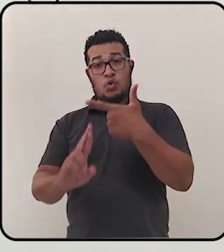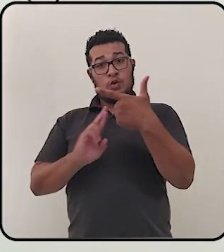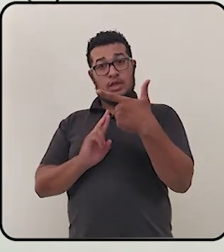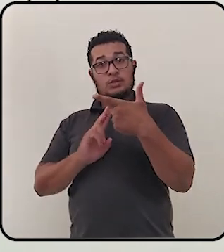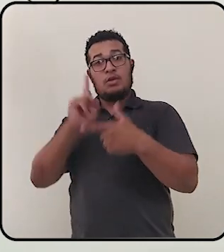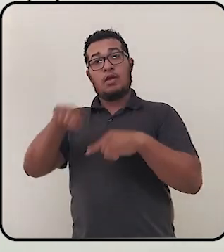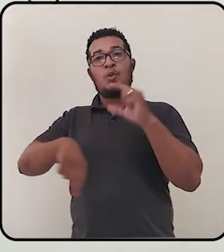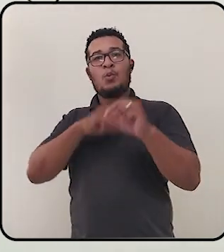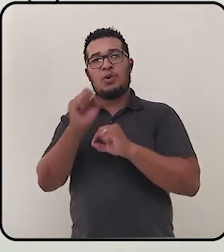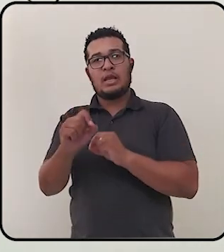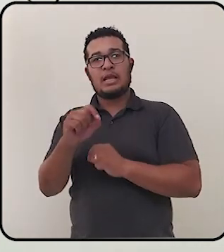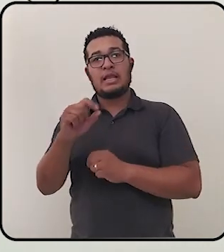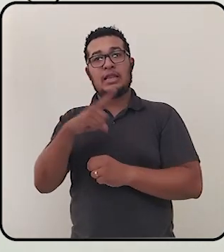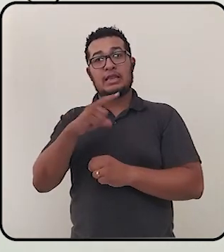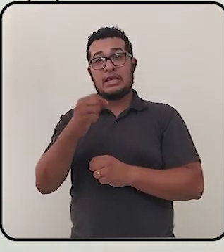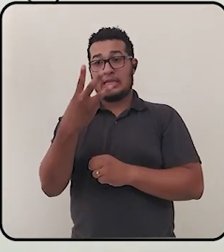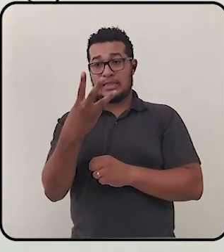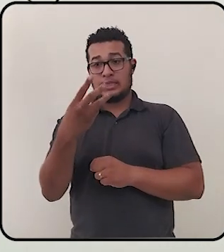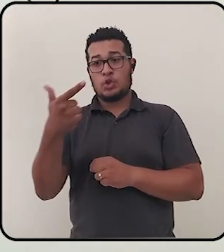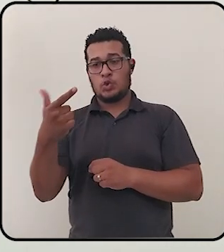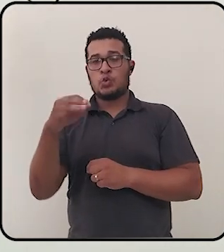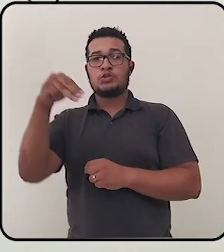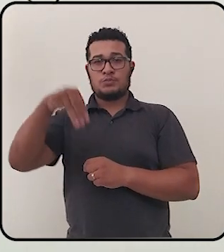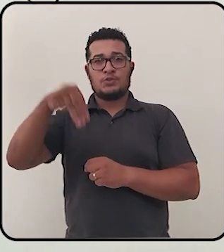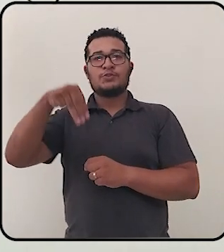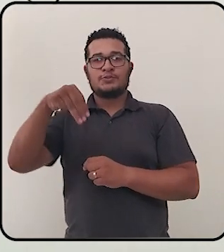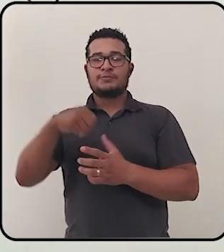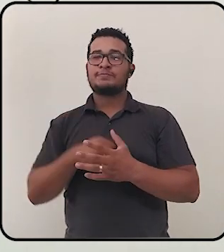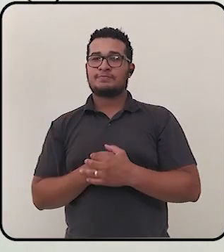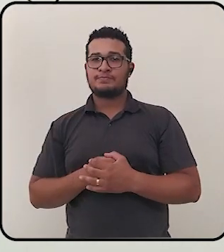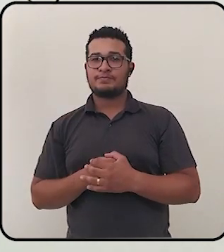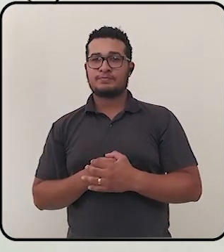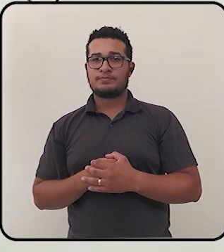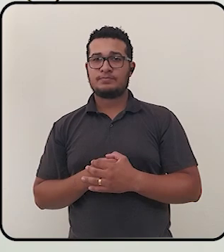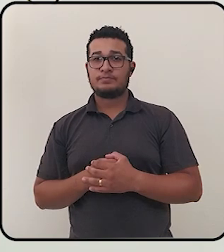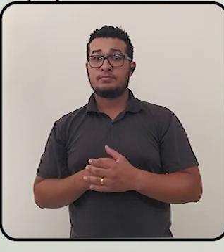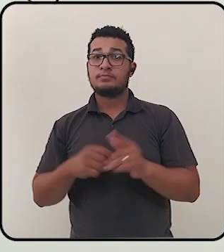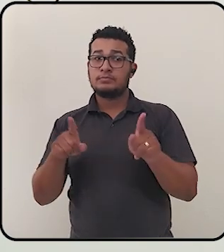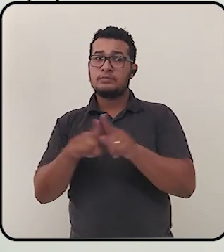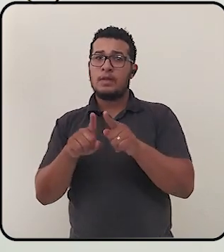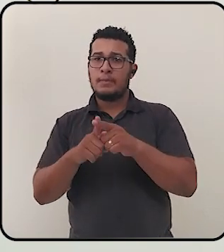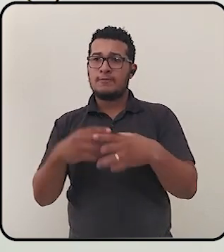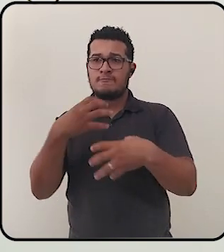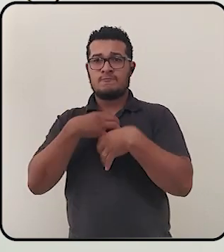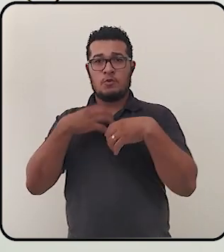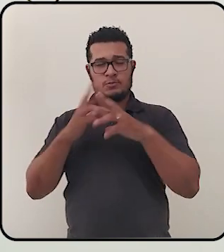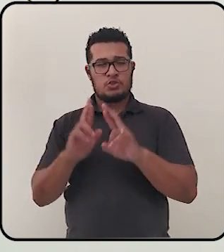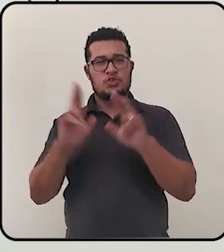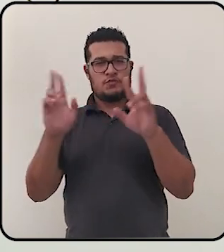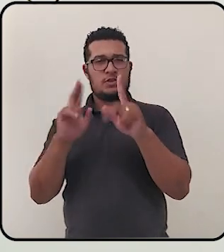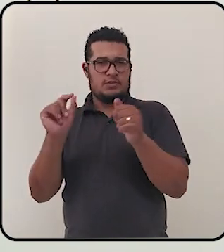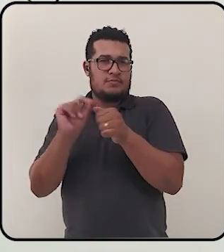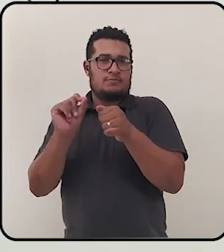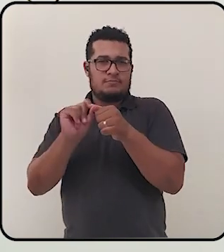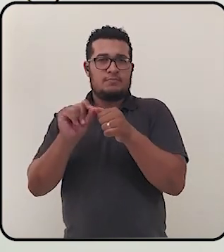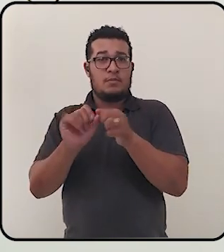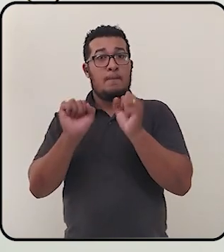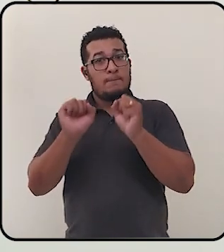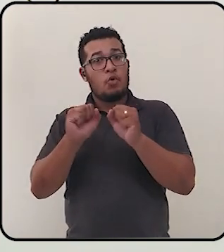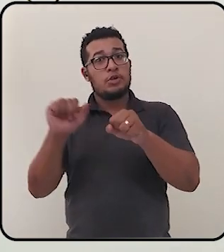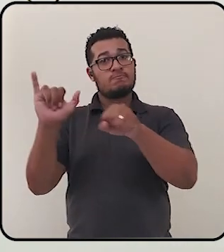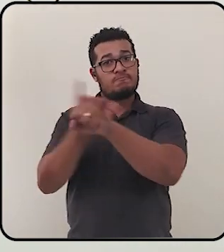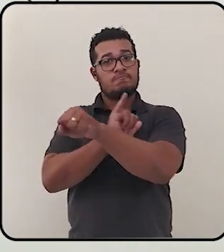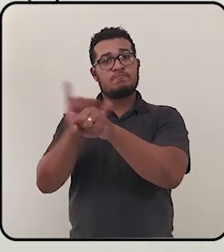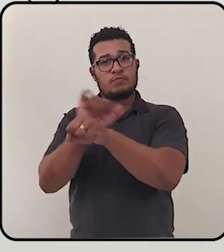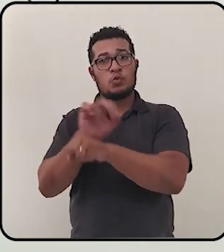x, eu vou chegar aqui, esse resto meu equivale a 32 minutos. Uma